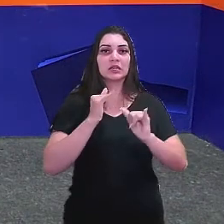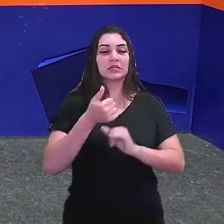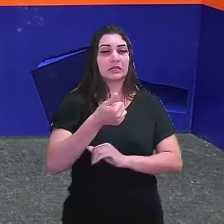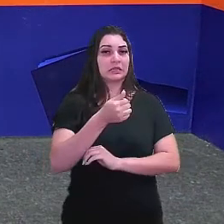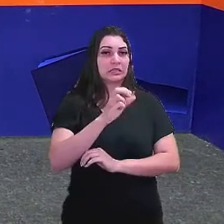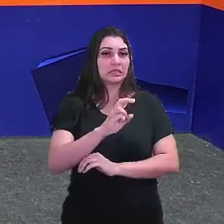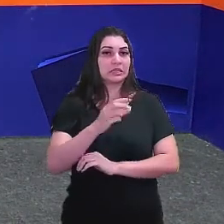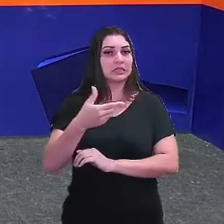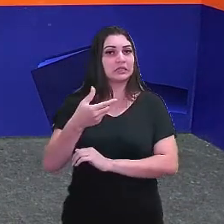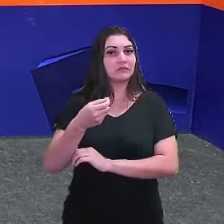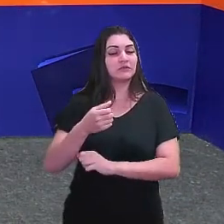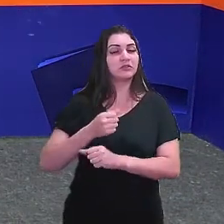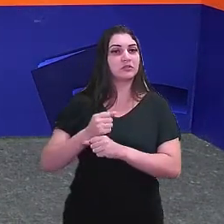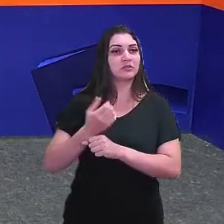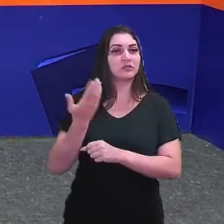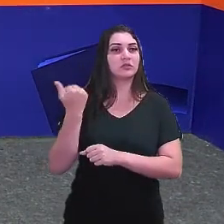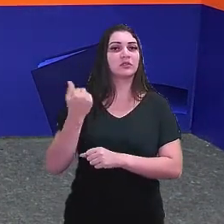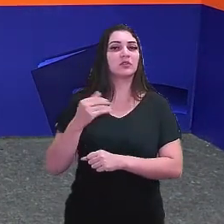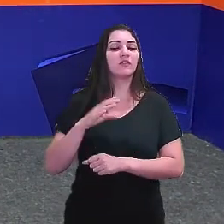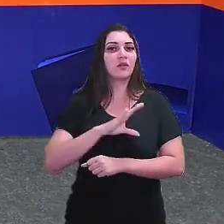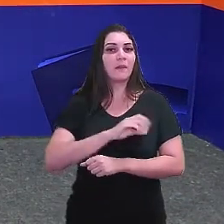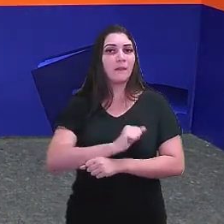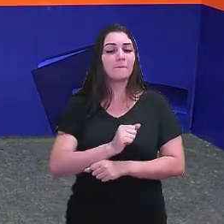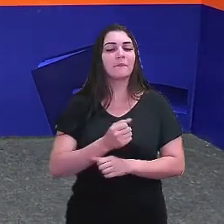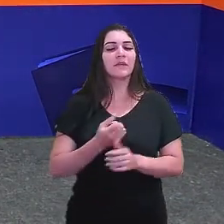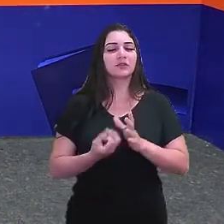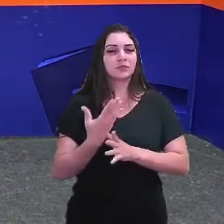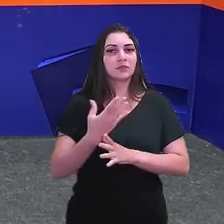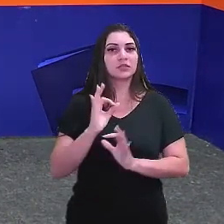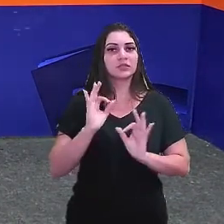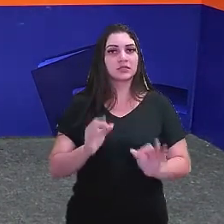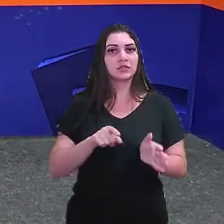atrás. Tenho certeza que vocês vão amar essas descobertas, tá certo?